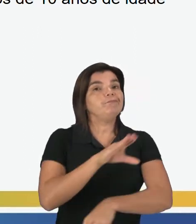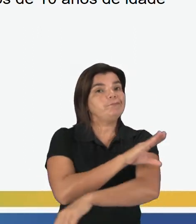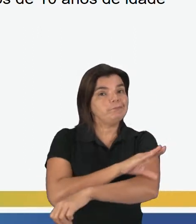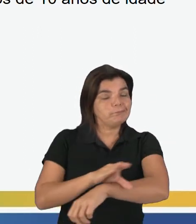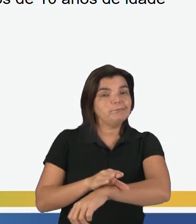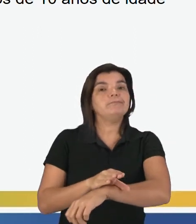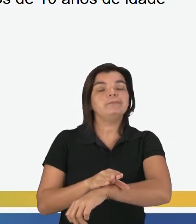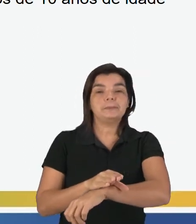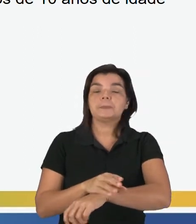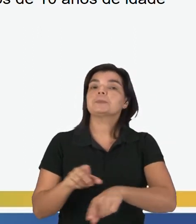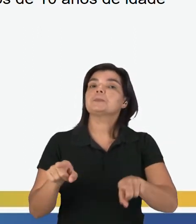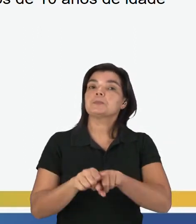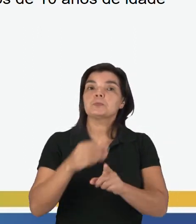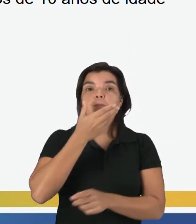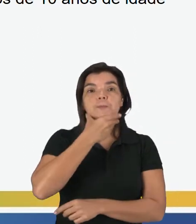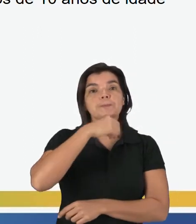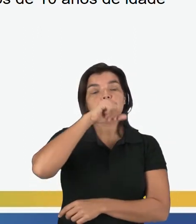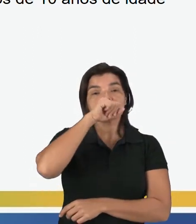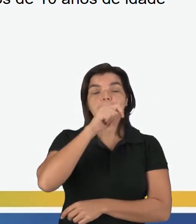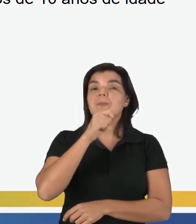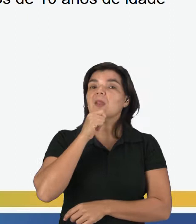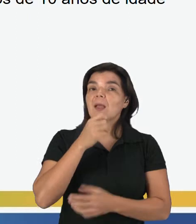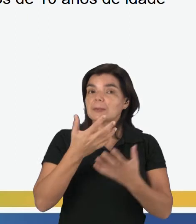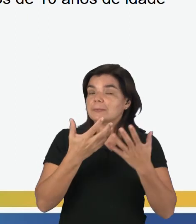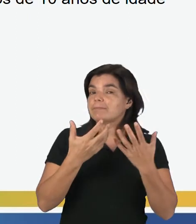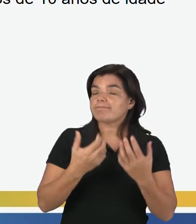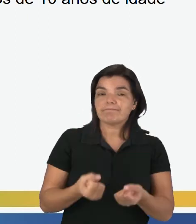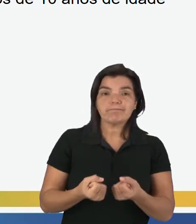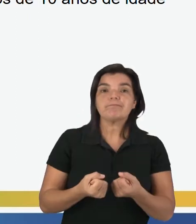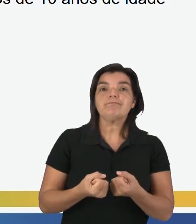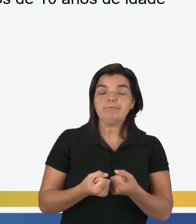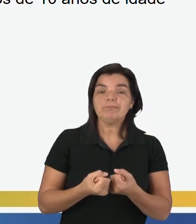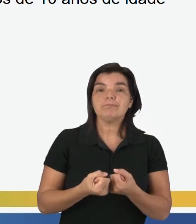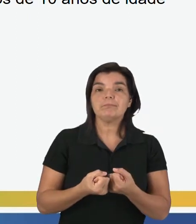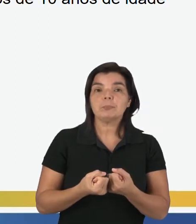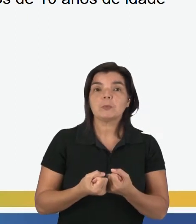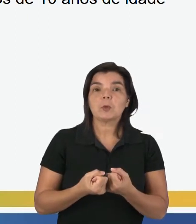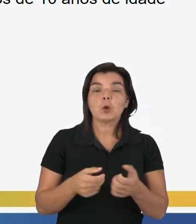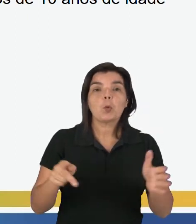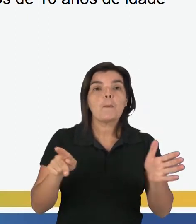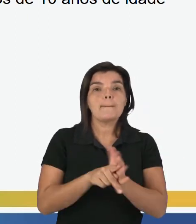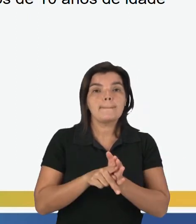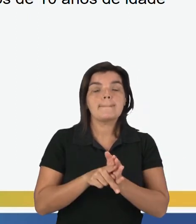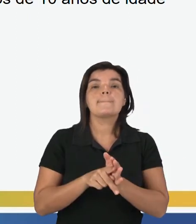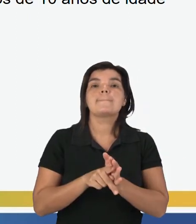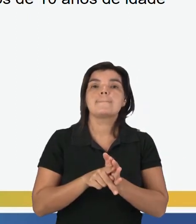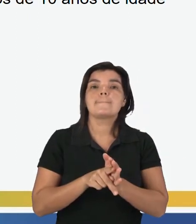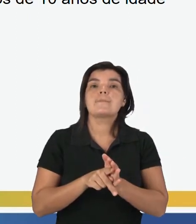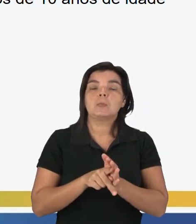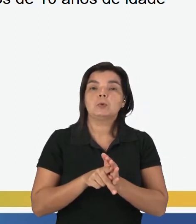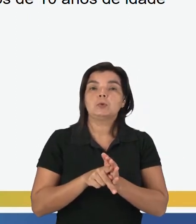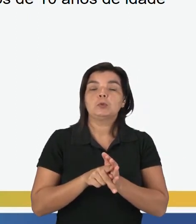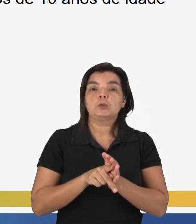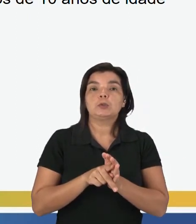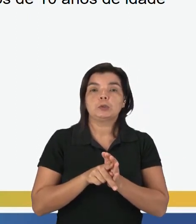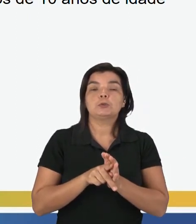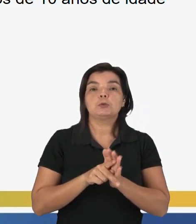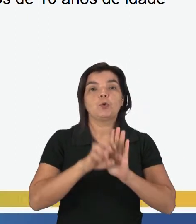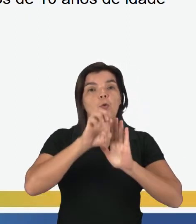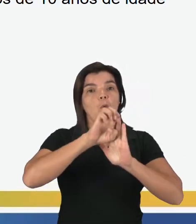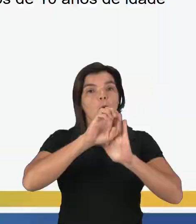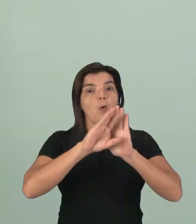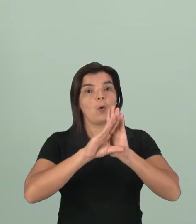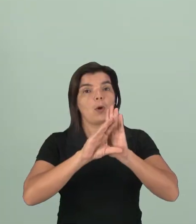cultura que, inclusive, os pais ainda não aceitam que o próprio estatuto da criança